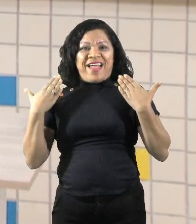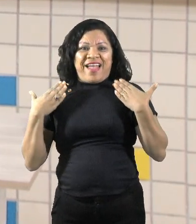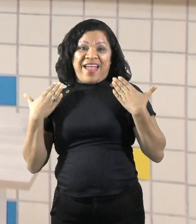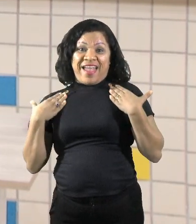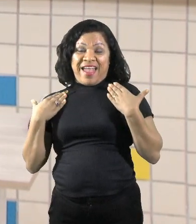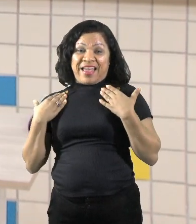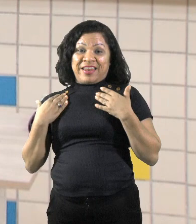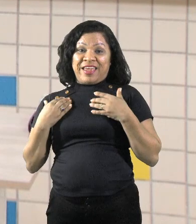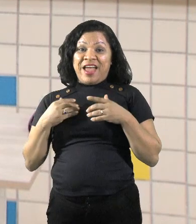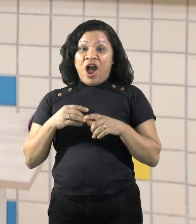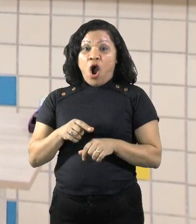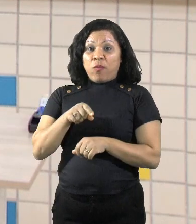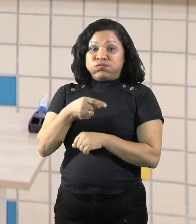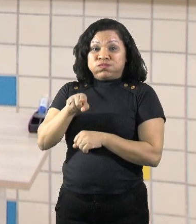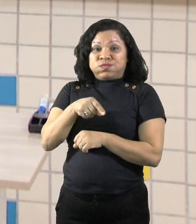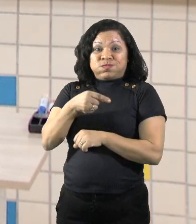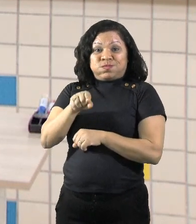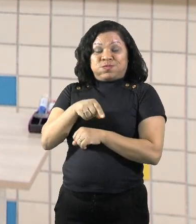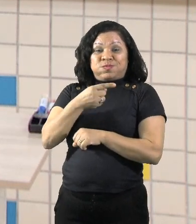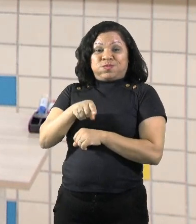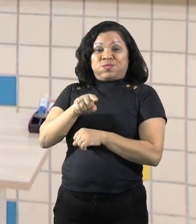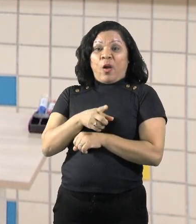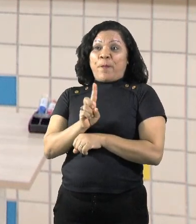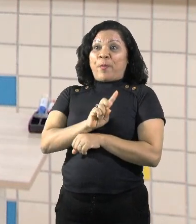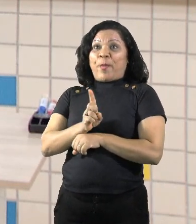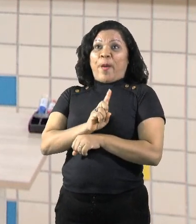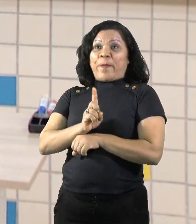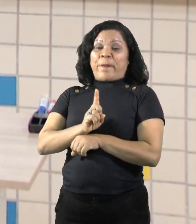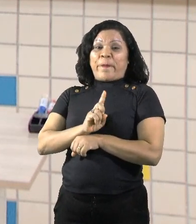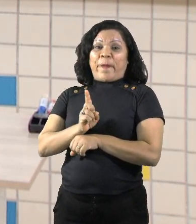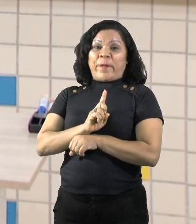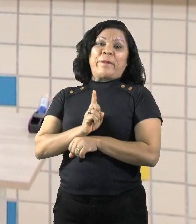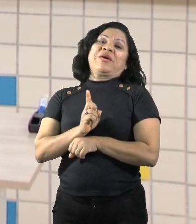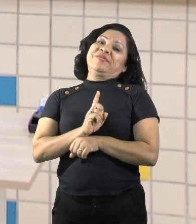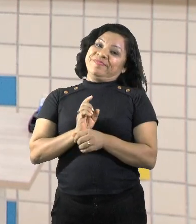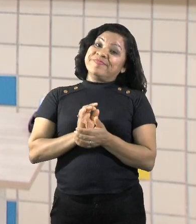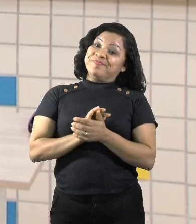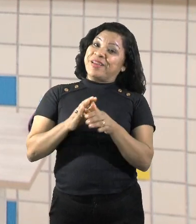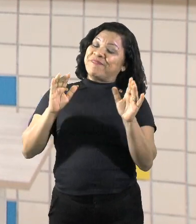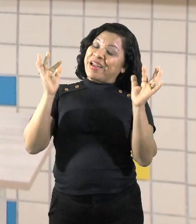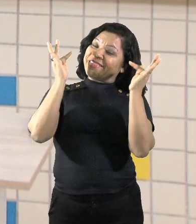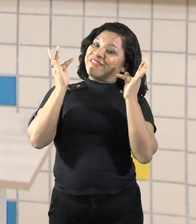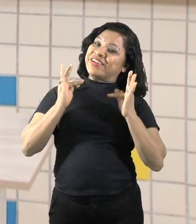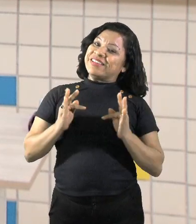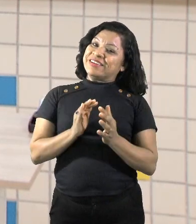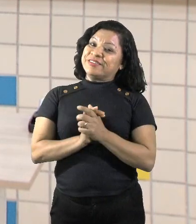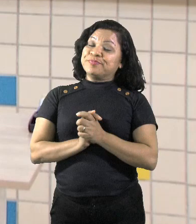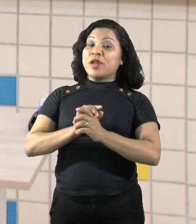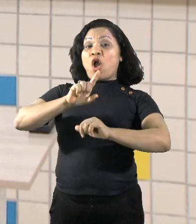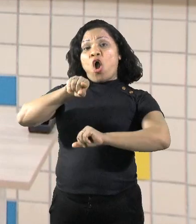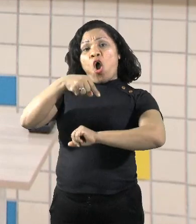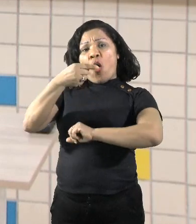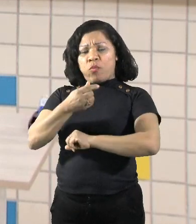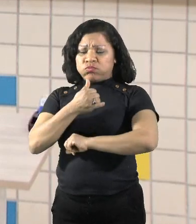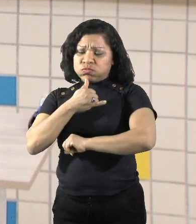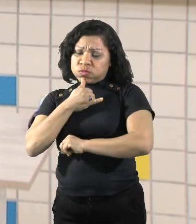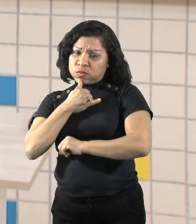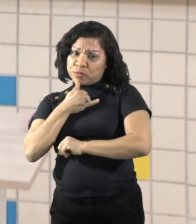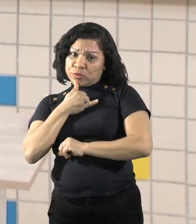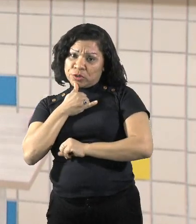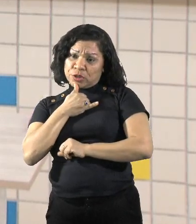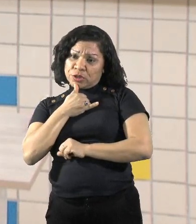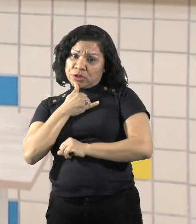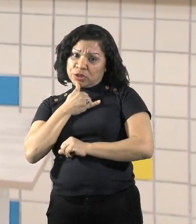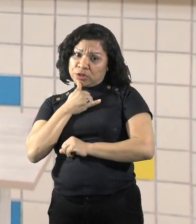dele, balançando de um lado para o outro, e aí ele sinaliza que ele está feliz. Ou, quando ele está triste, essa